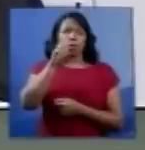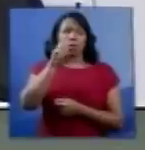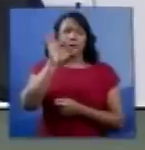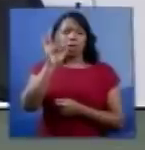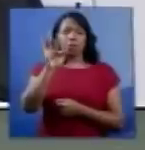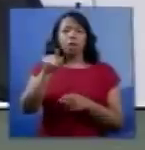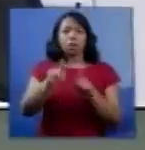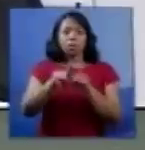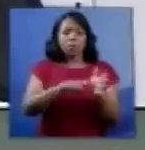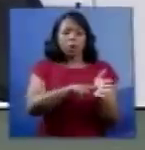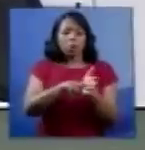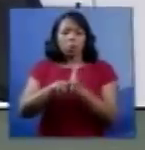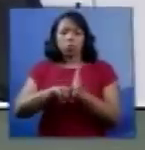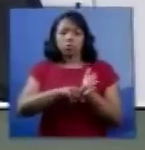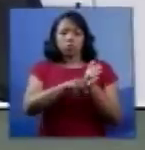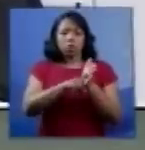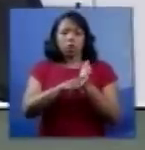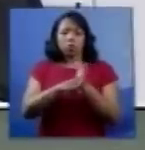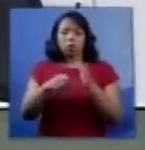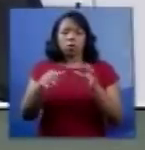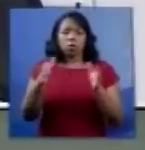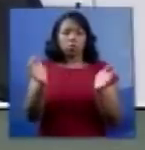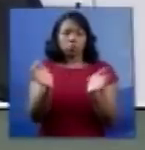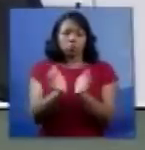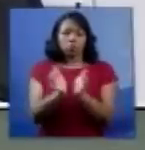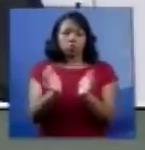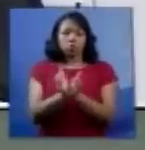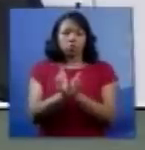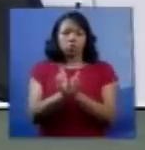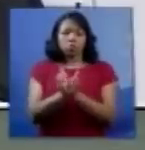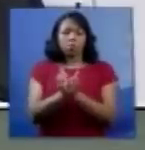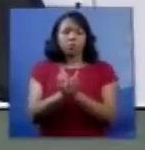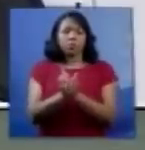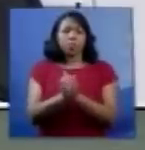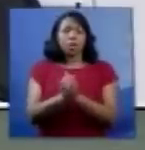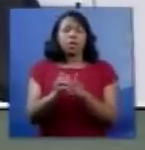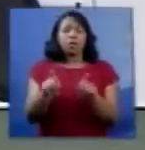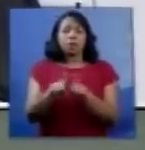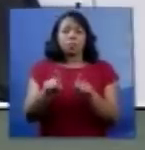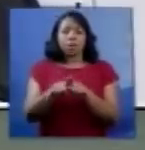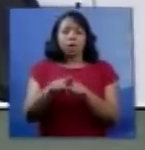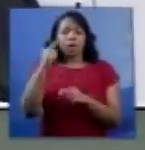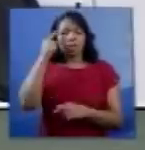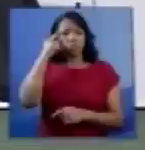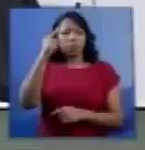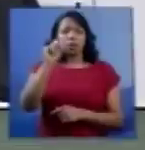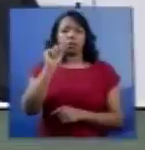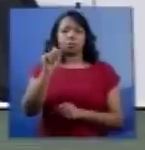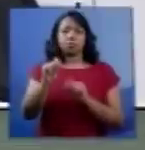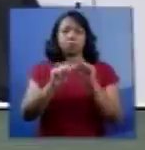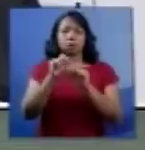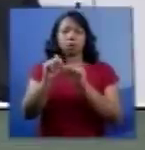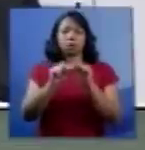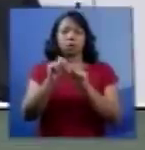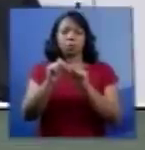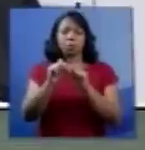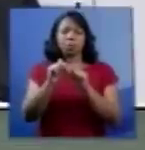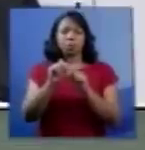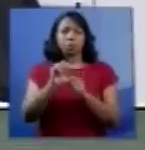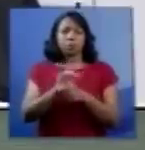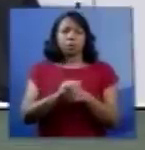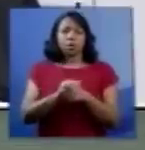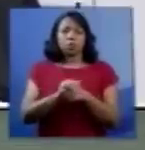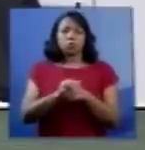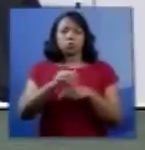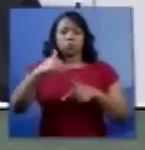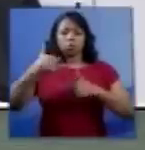consulta pelos integrantes da corte e a nossa ideia também lançando mão do